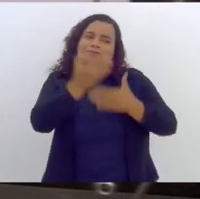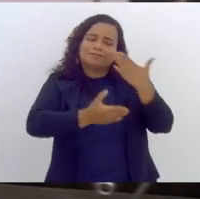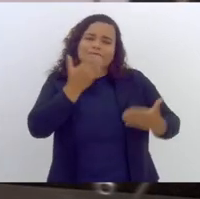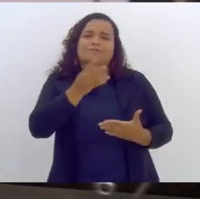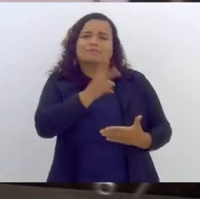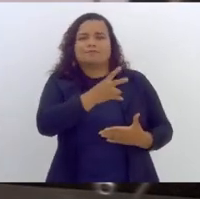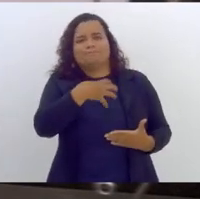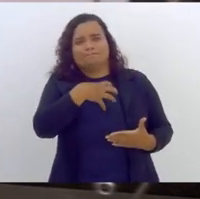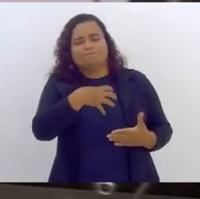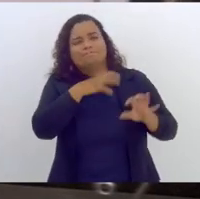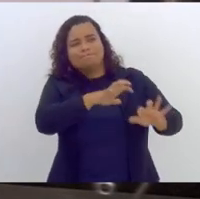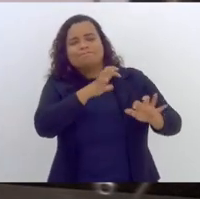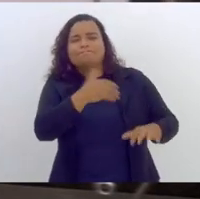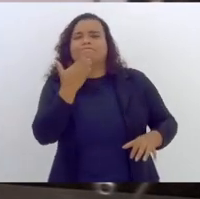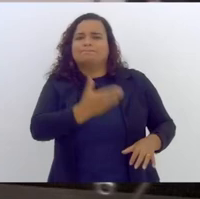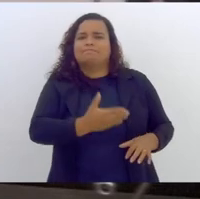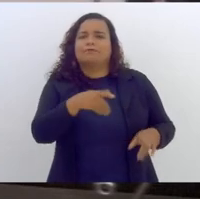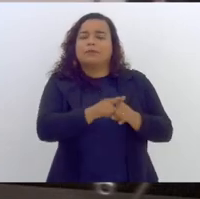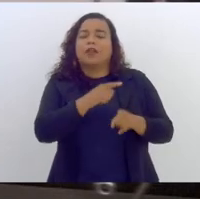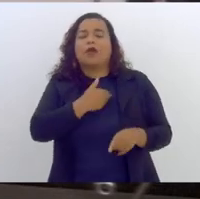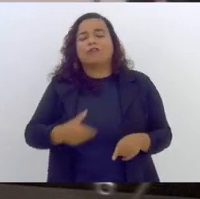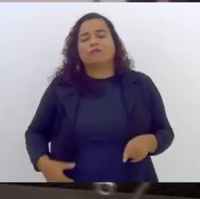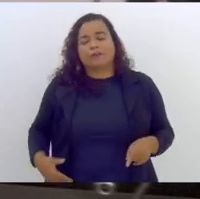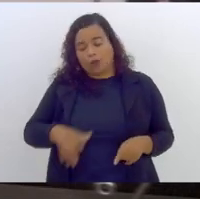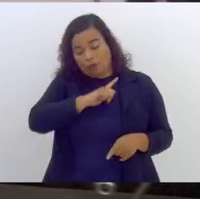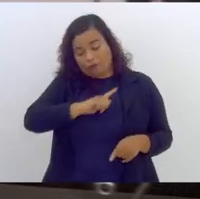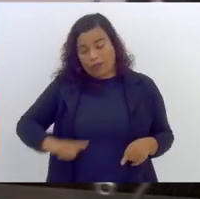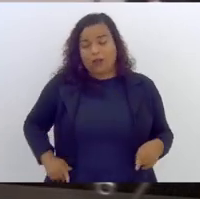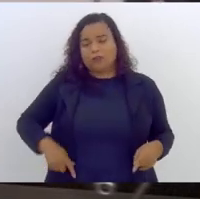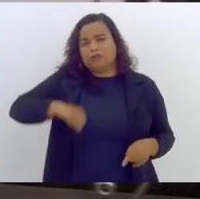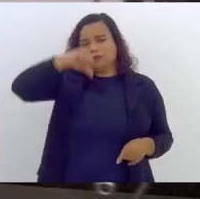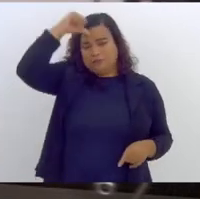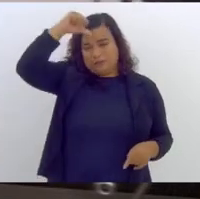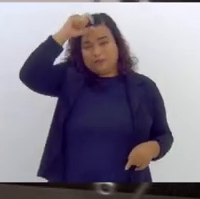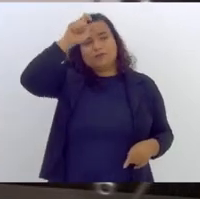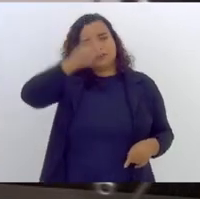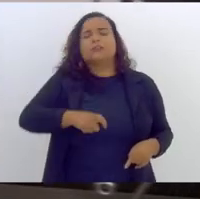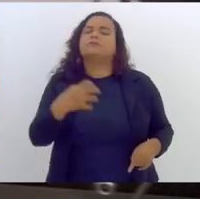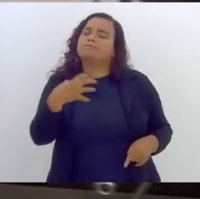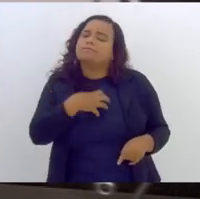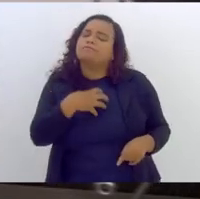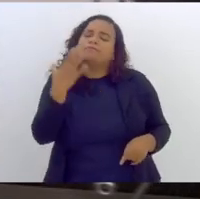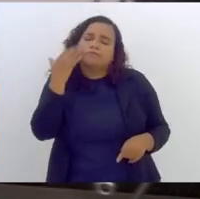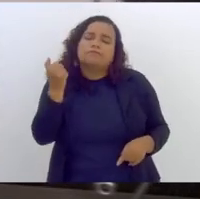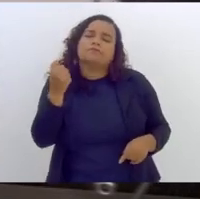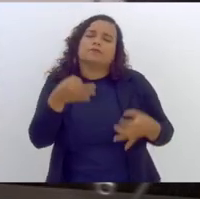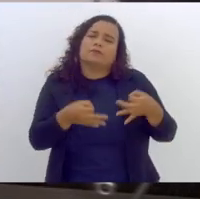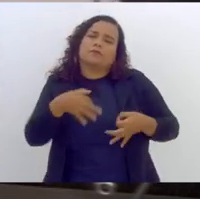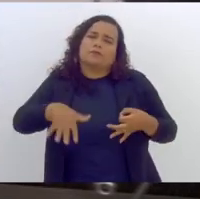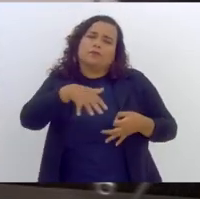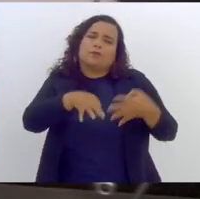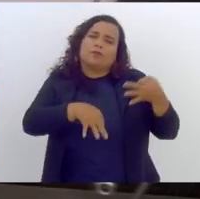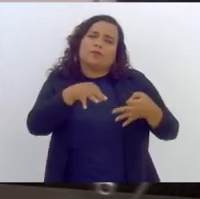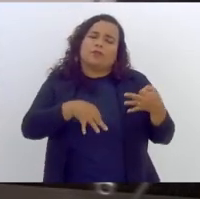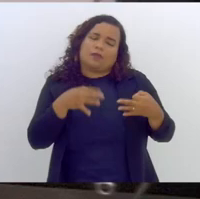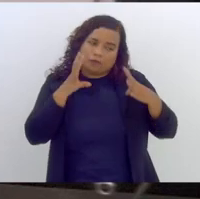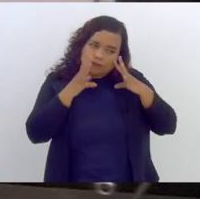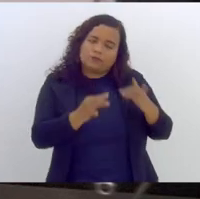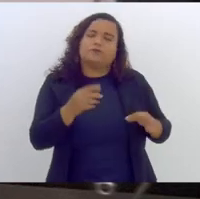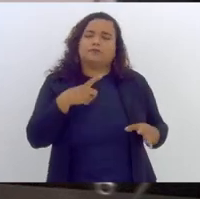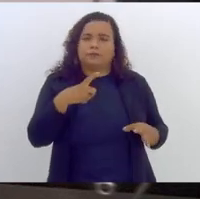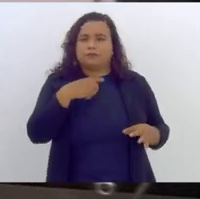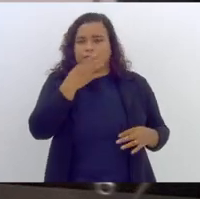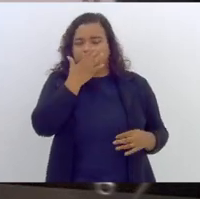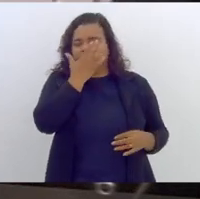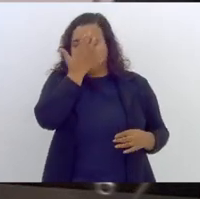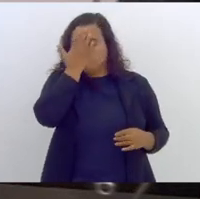sensibilizando a ele e o governador Cláudio Castro é muito sensível a polícia judiciária não é então a gente acredita